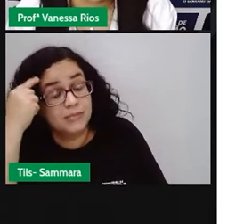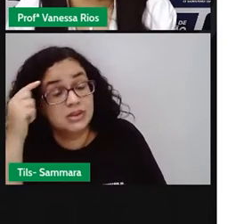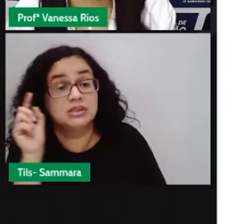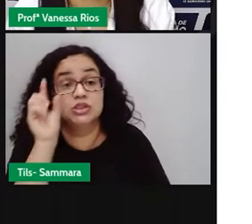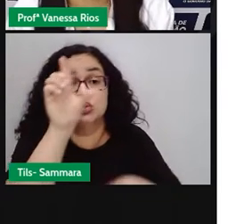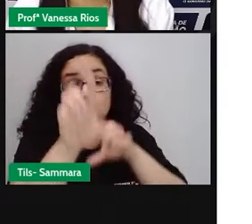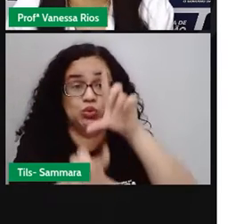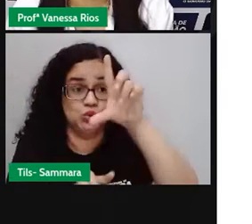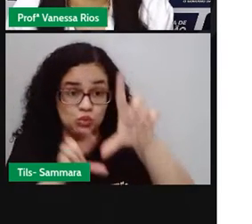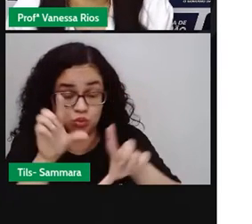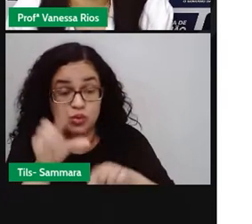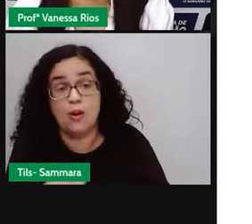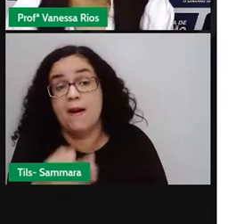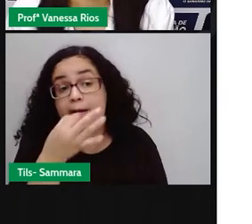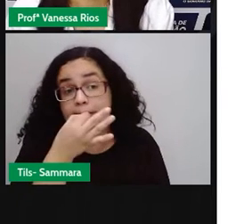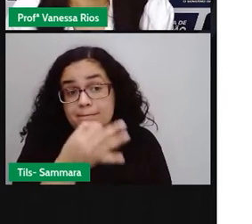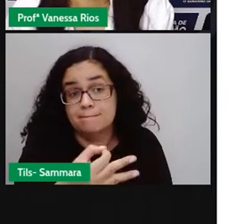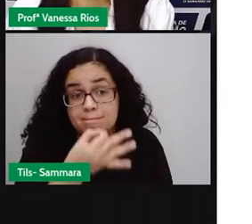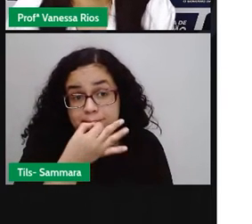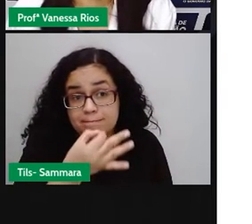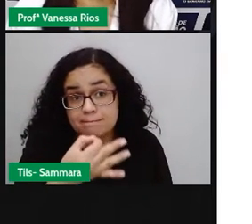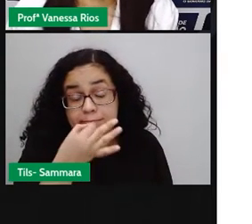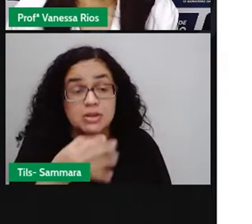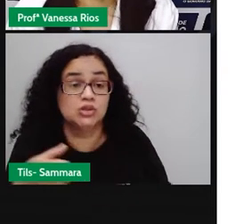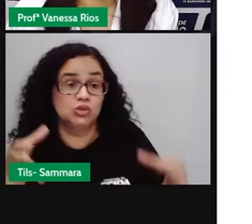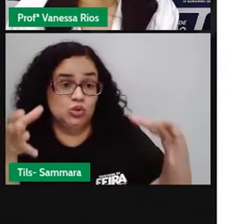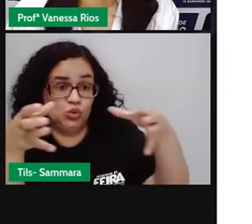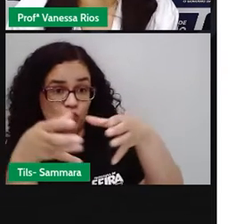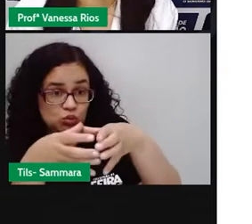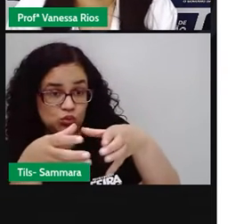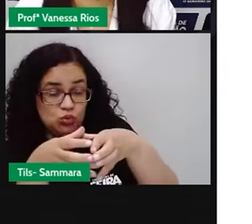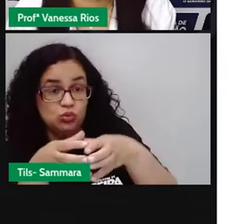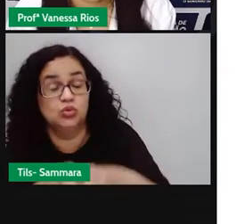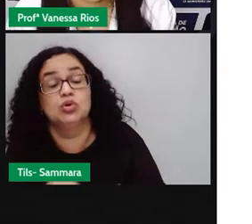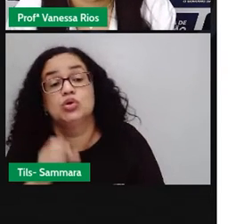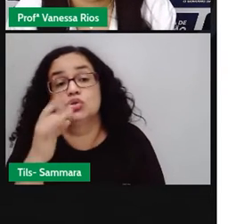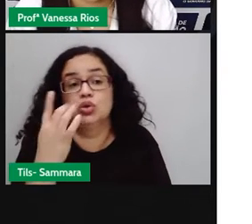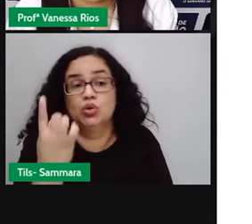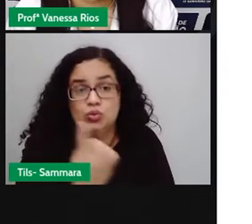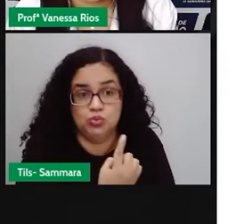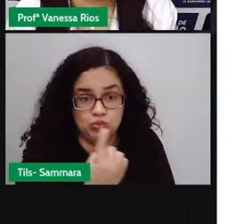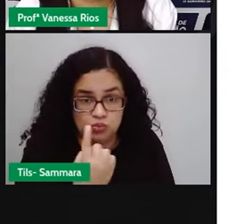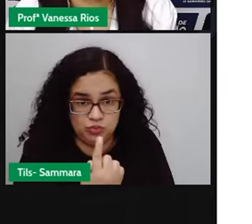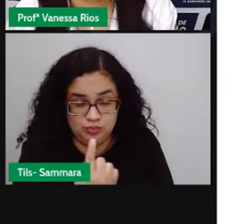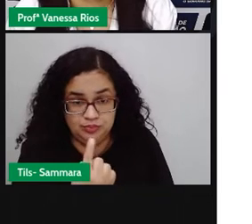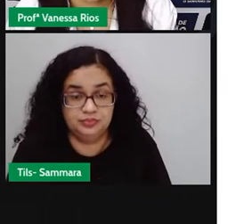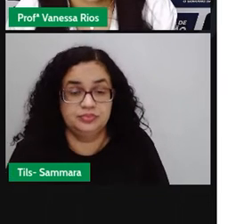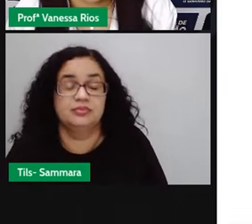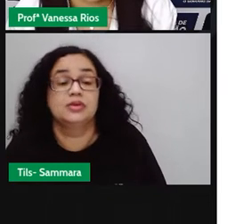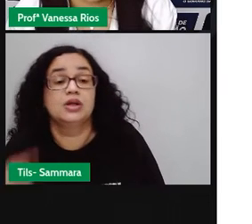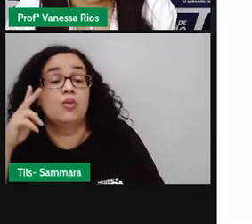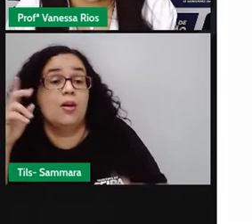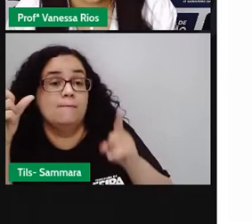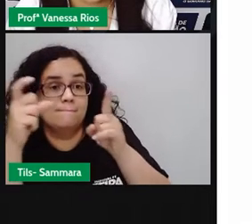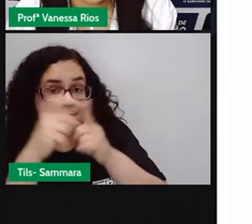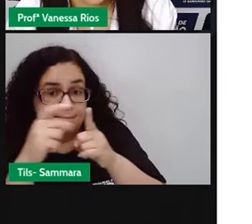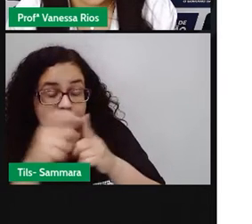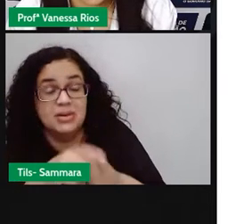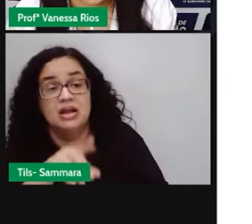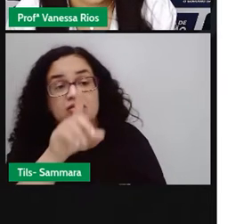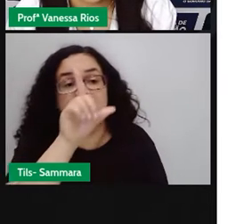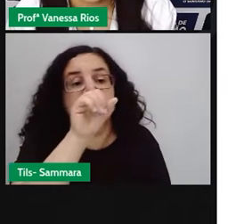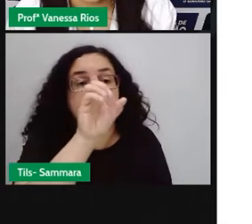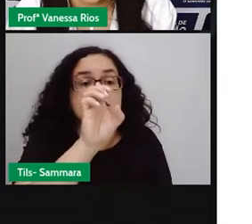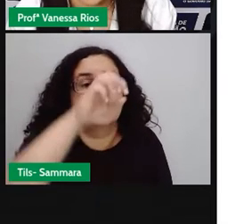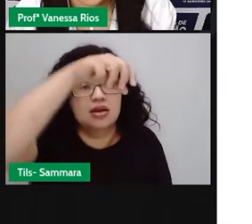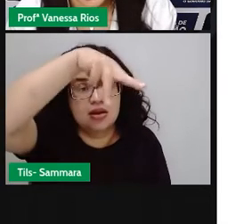escolhas e nas opiniões de um grupo, não de um só. E aí é uma palavra, a palavra